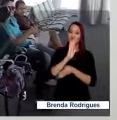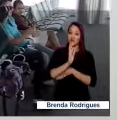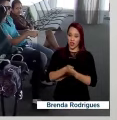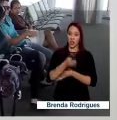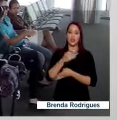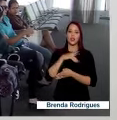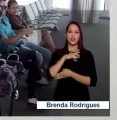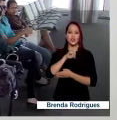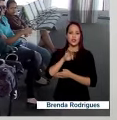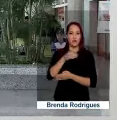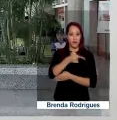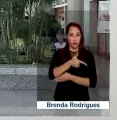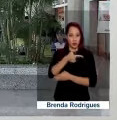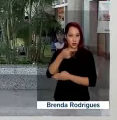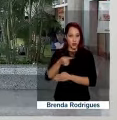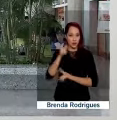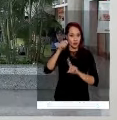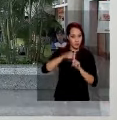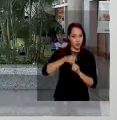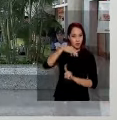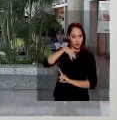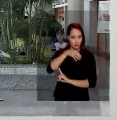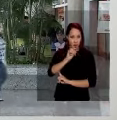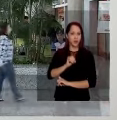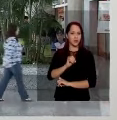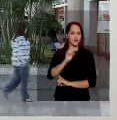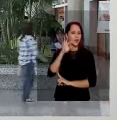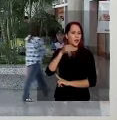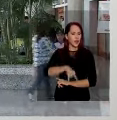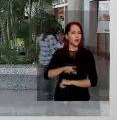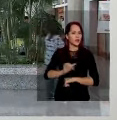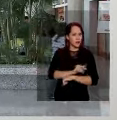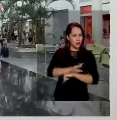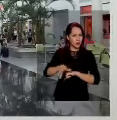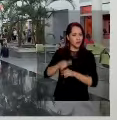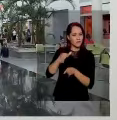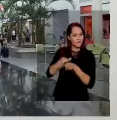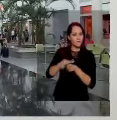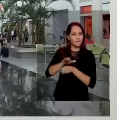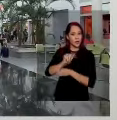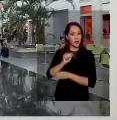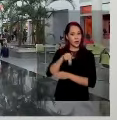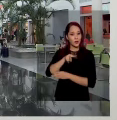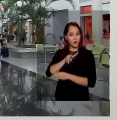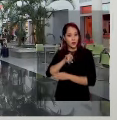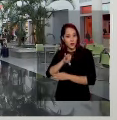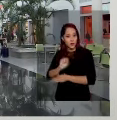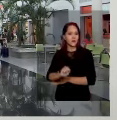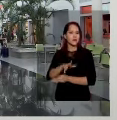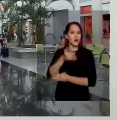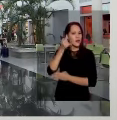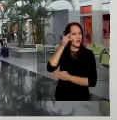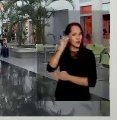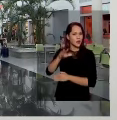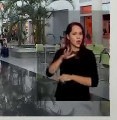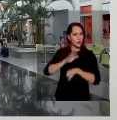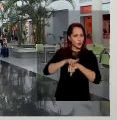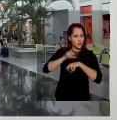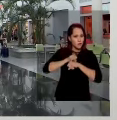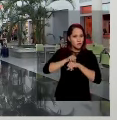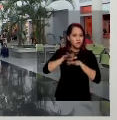porque restringiu por mais um mês a entrada de estrangeiros por via aérea.